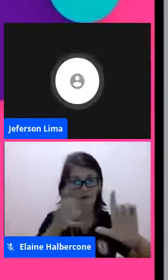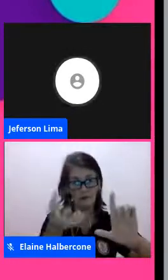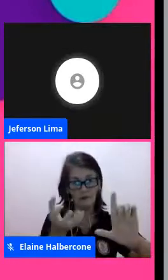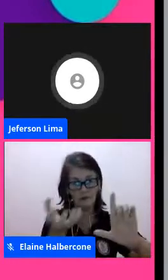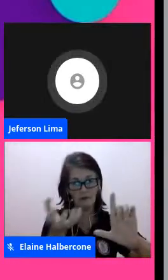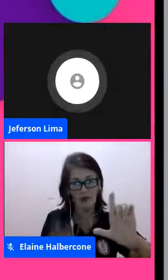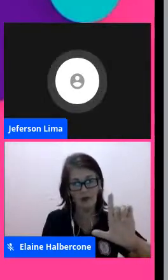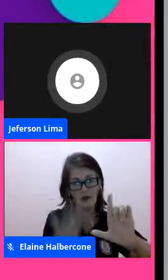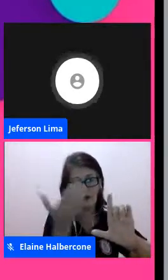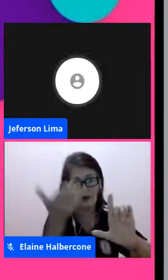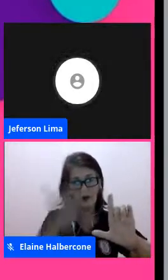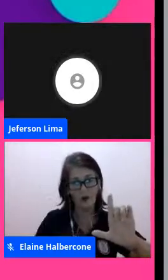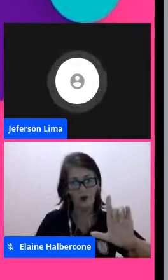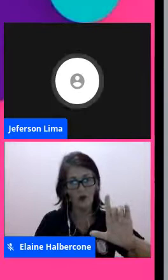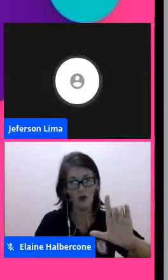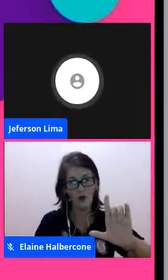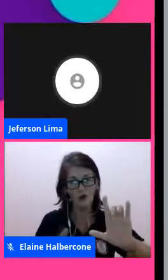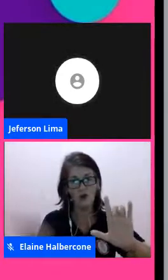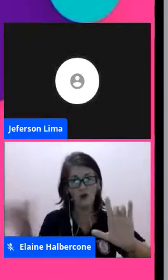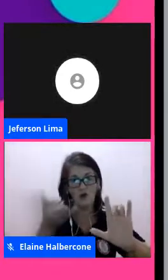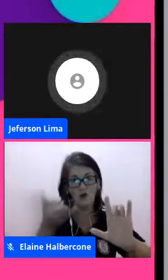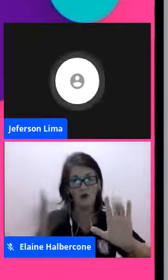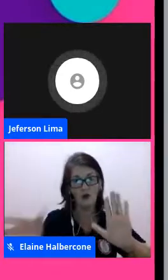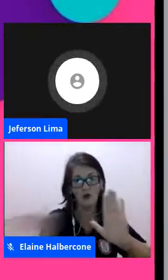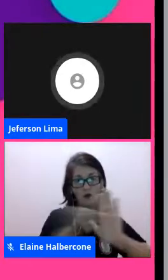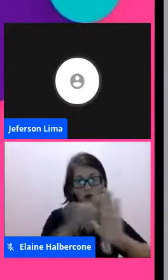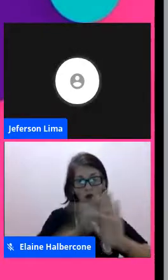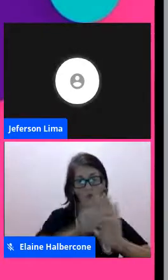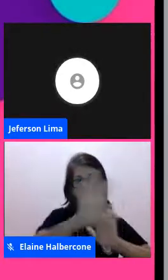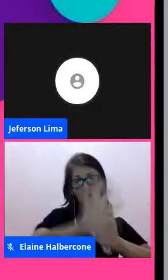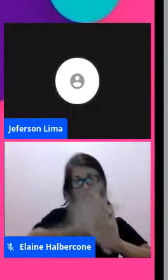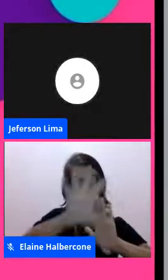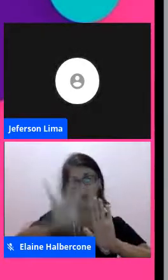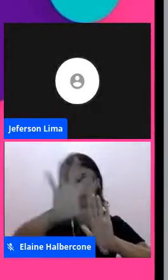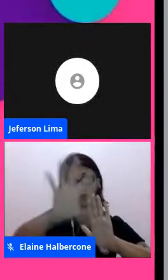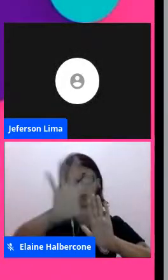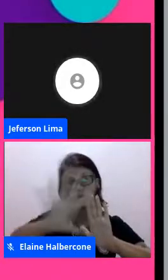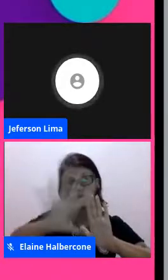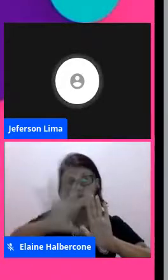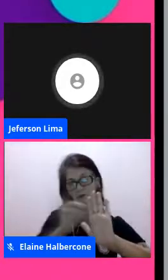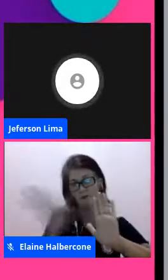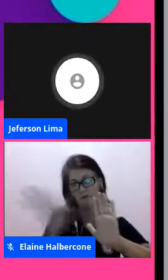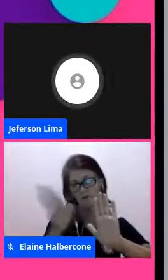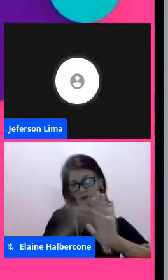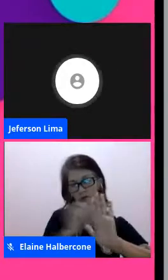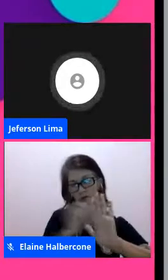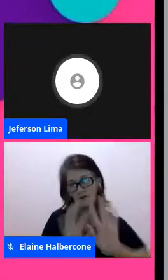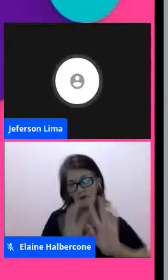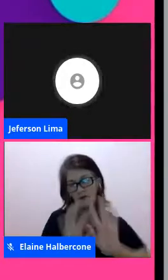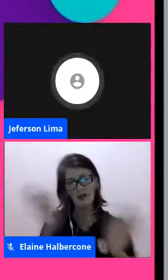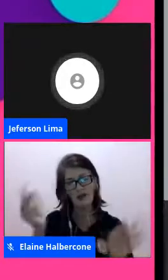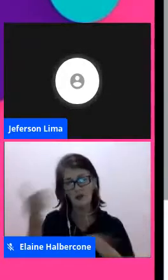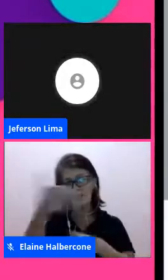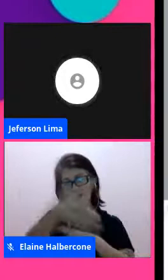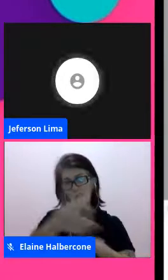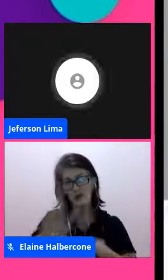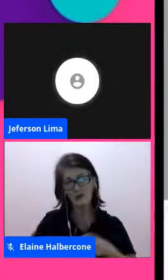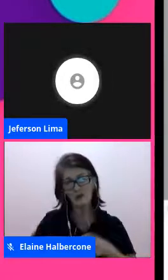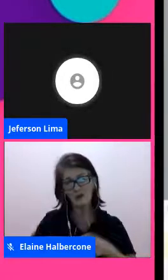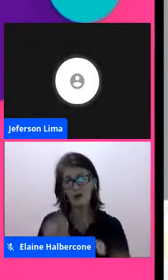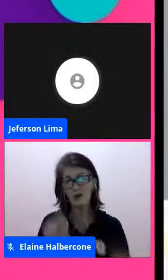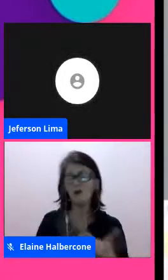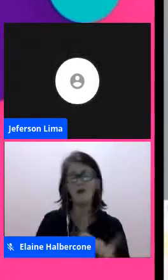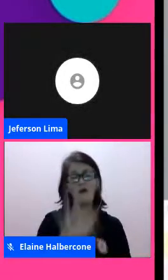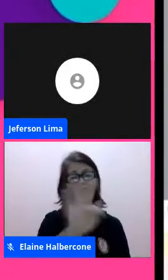criar um banco de dados próximo de JSON. Porque o acesso é muito simples. O acesso é tão simples que eu posso mostrar eles aqui apertando F12